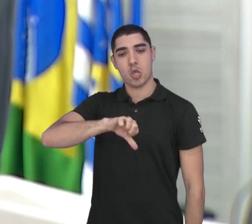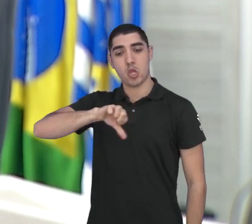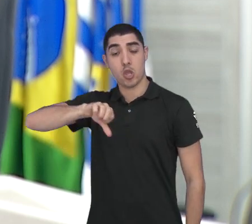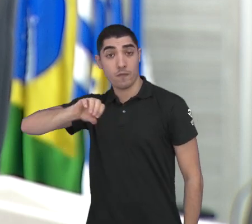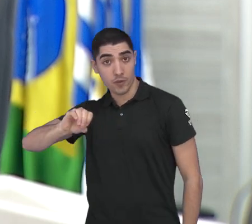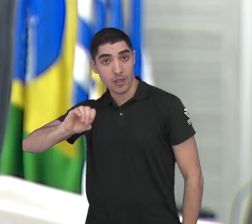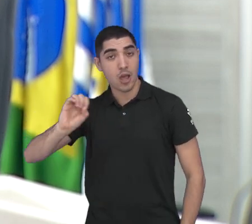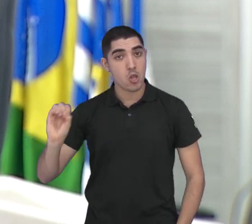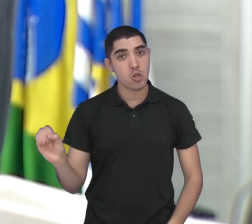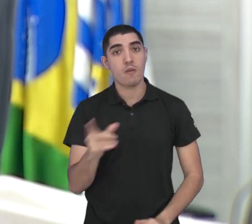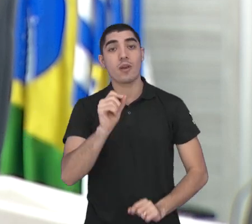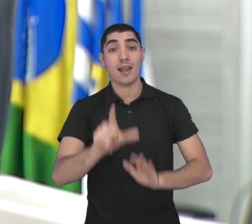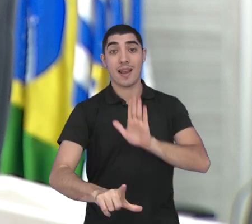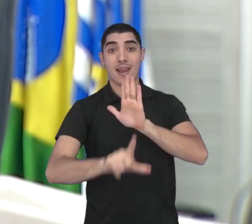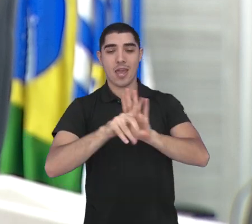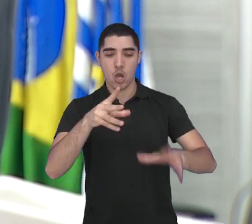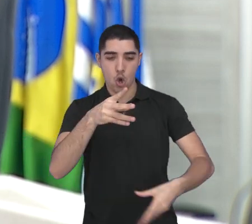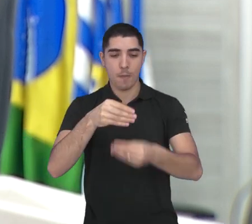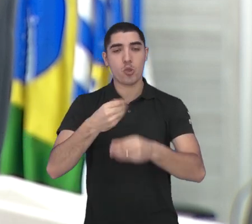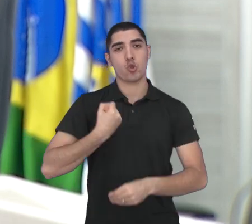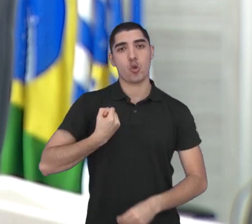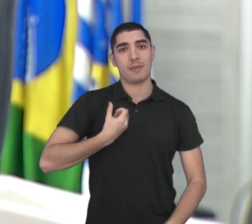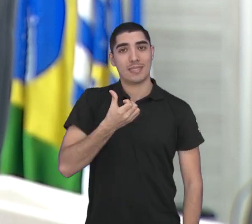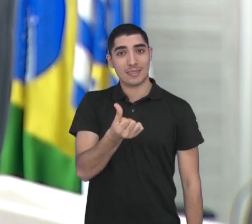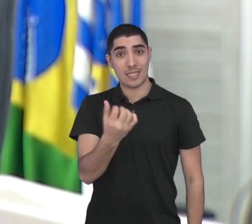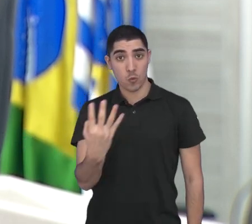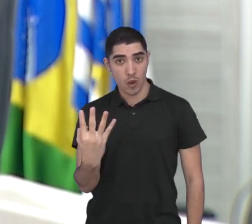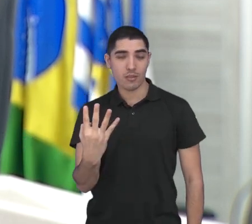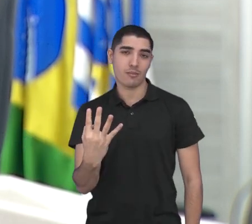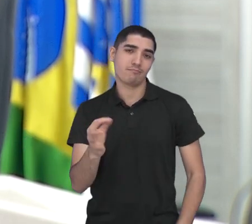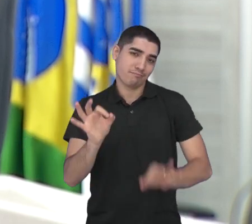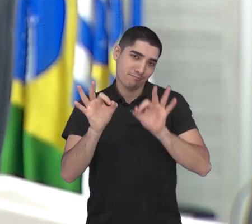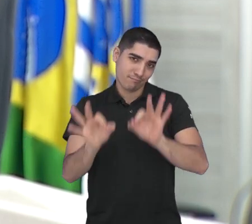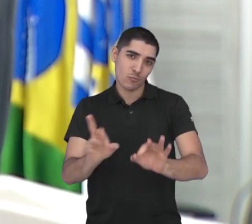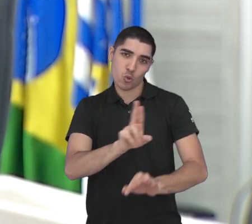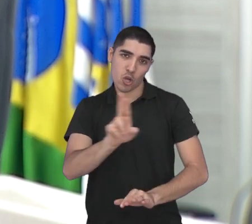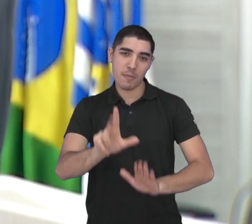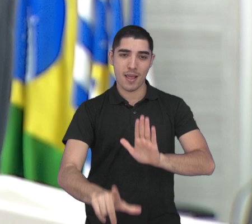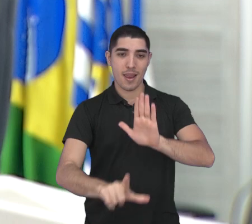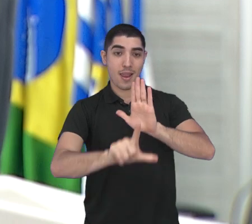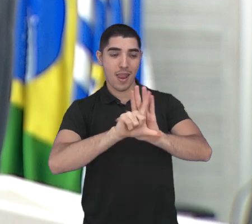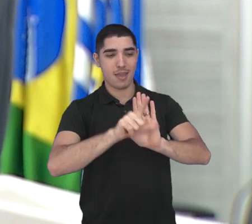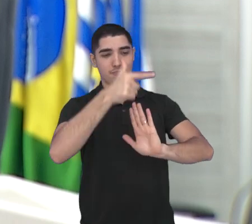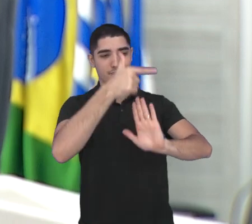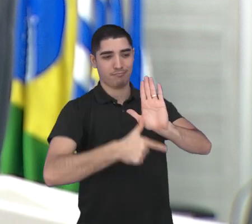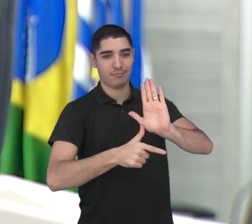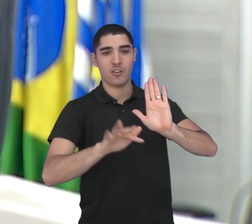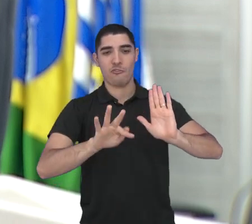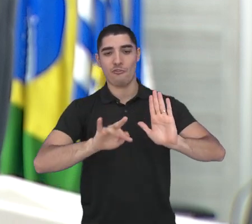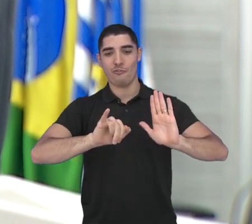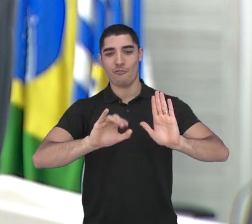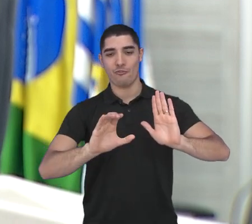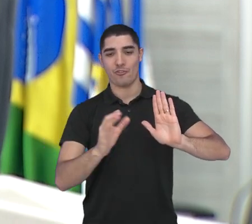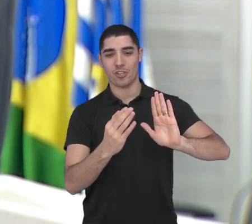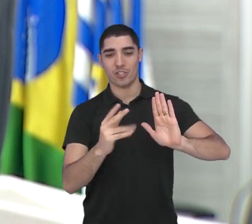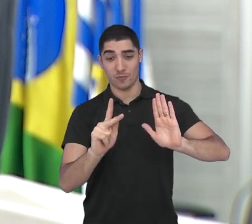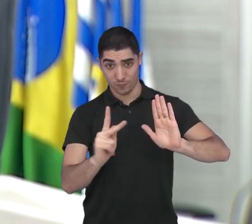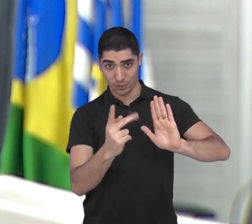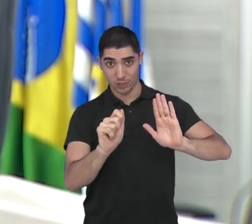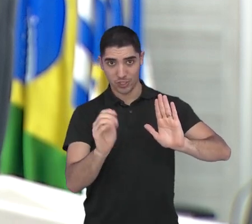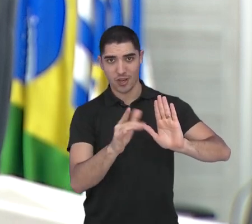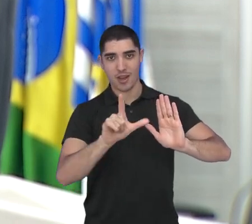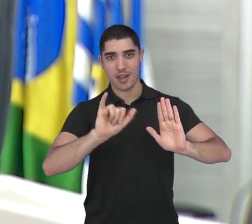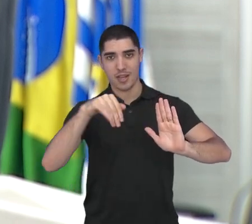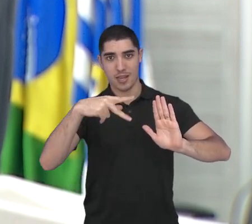em 1990 com a Lei Complementar 64, que hoje a gente conhece como Lei da Ficha Limpa. Pois é, essa Lei